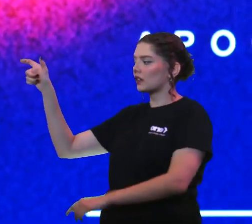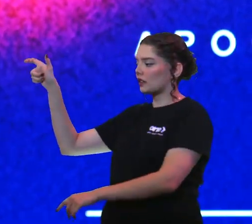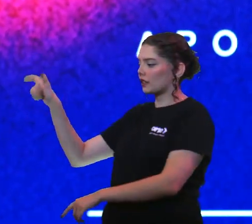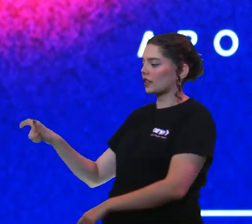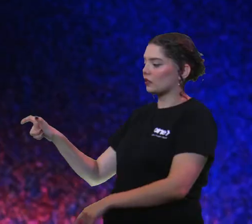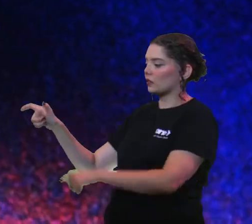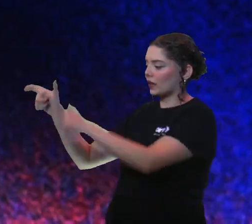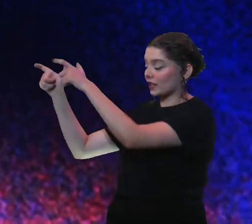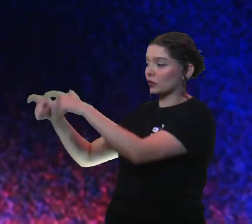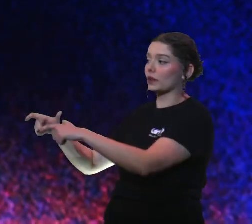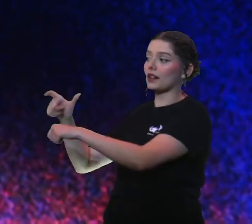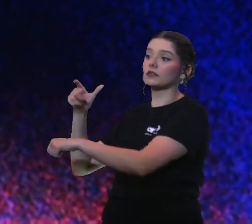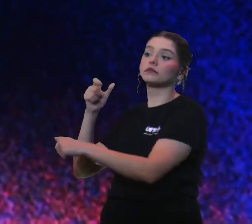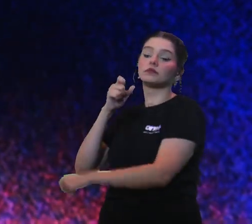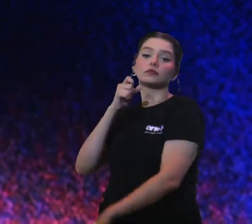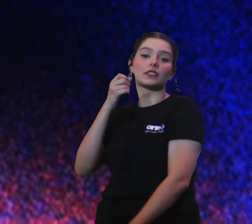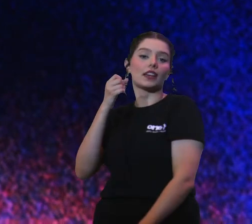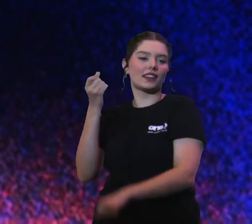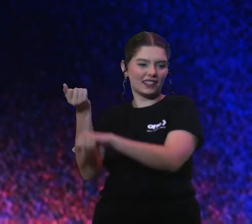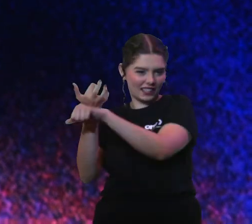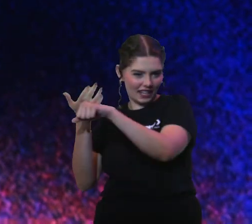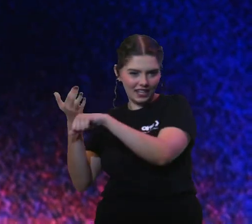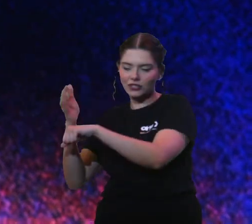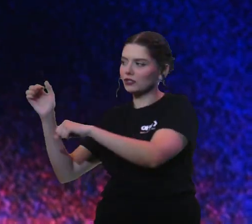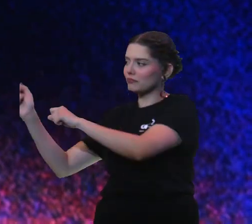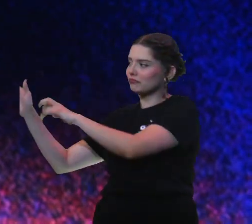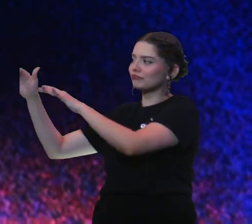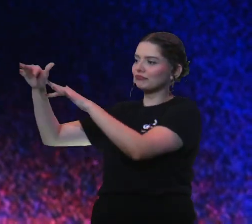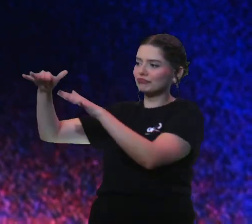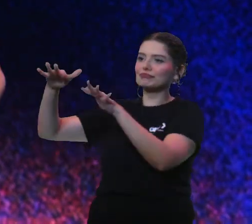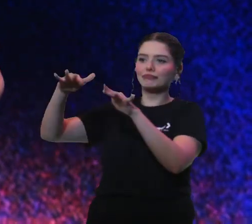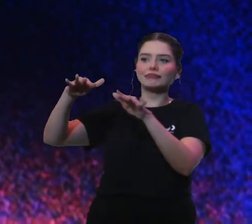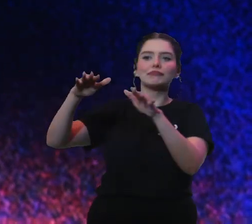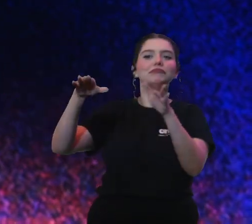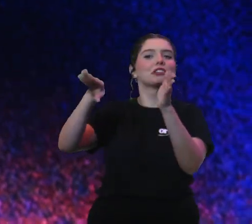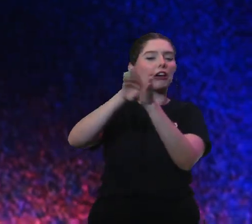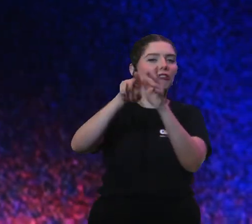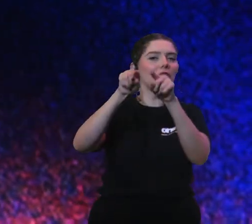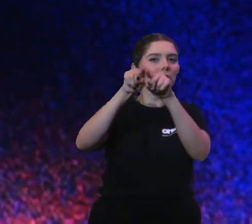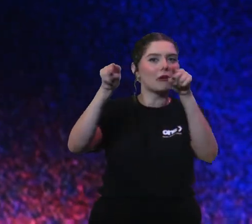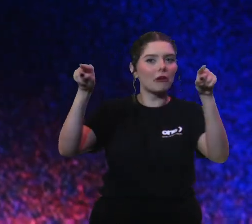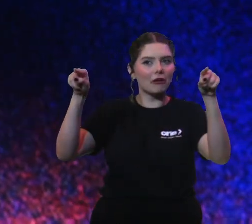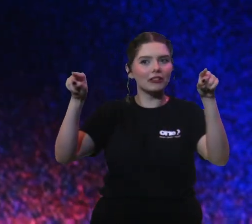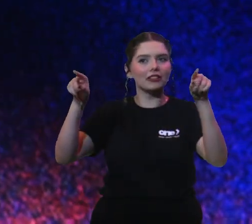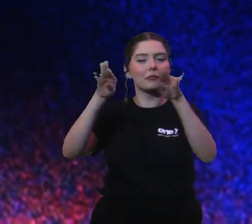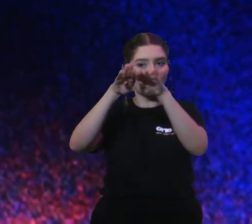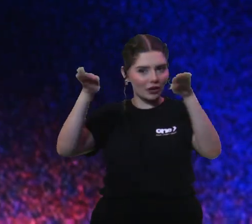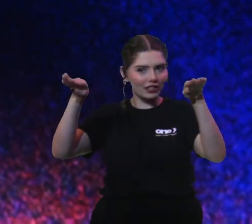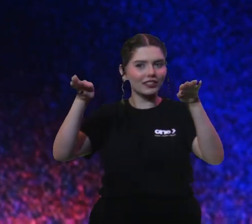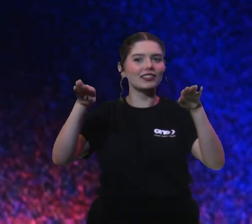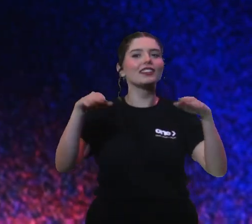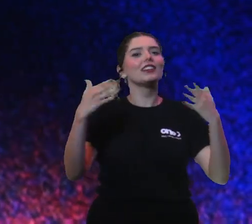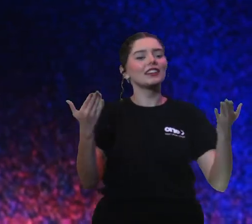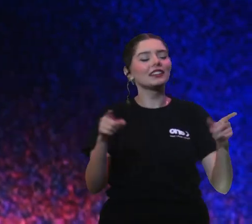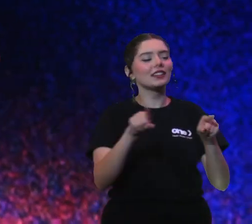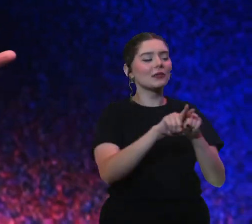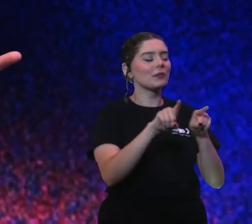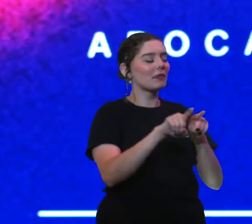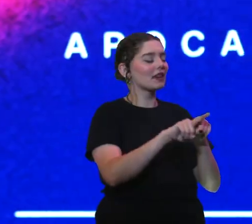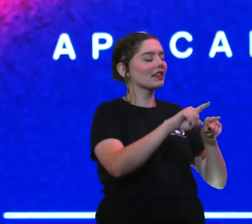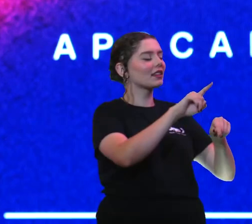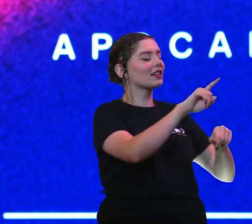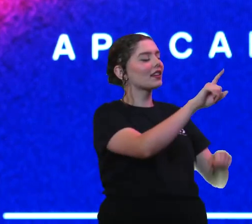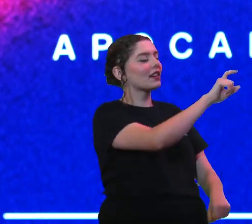cidade entendiam exatamente o que Jesus estava dizendo para cada uma das igrejas. Além disso, como eu falei para você, era uma